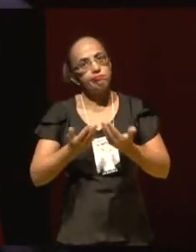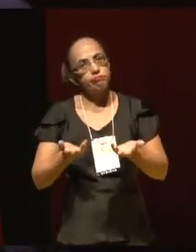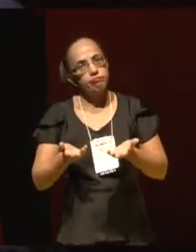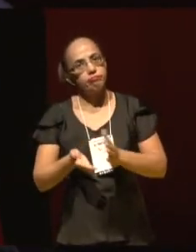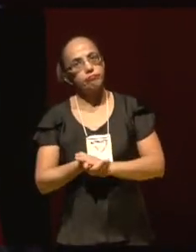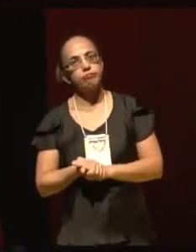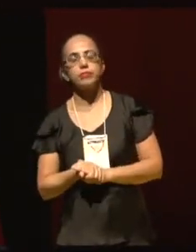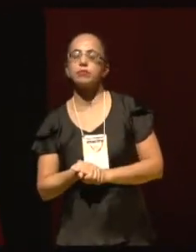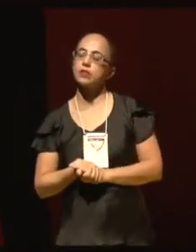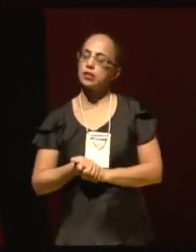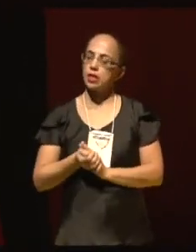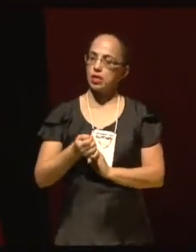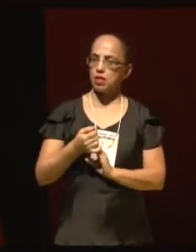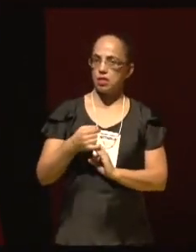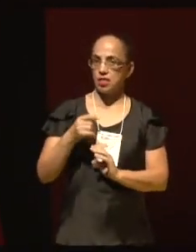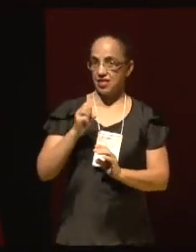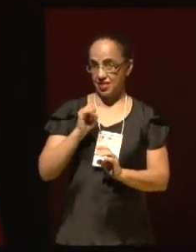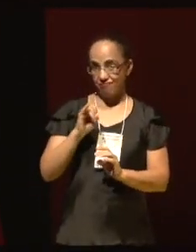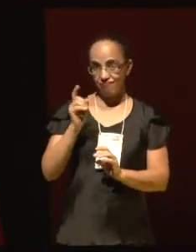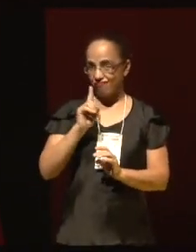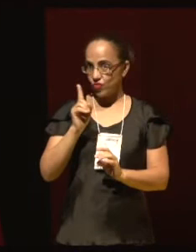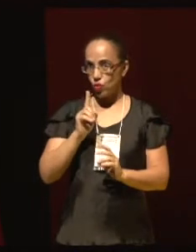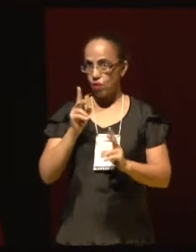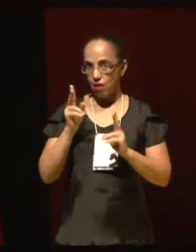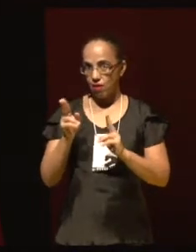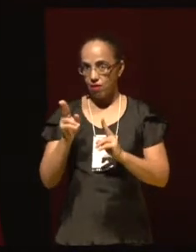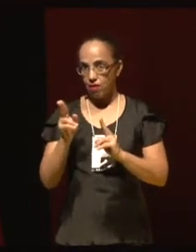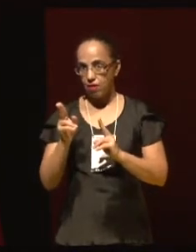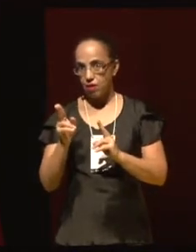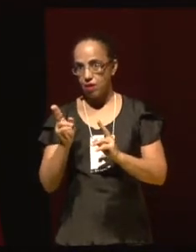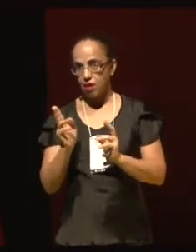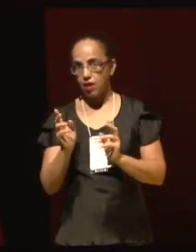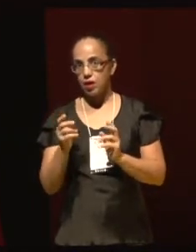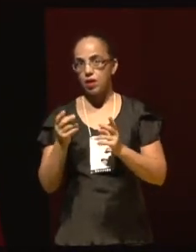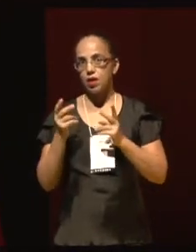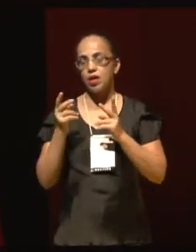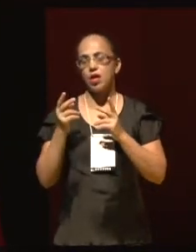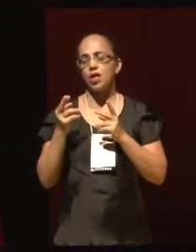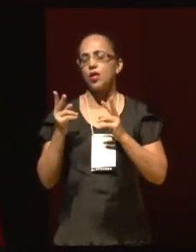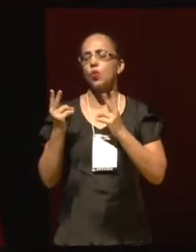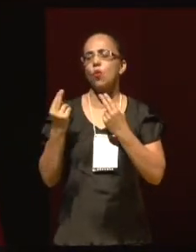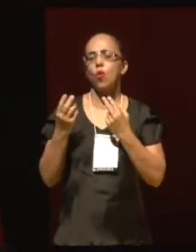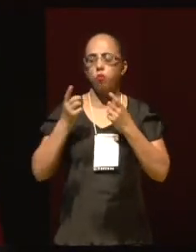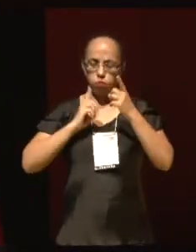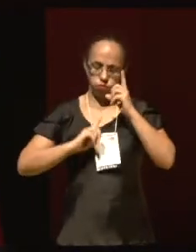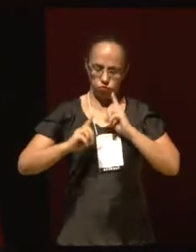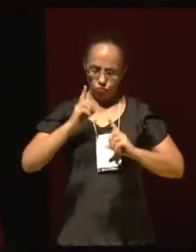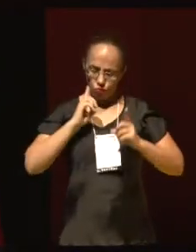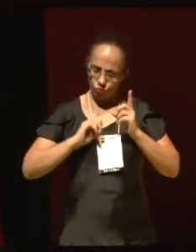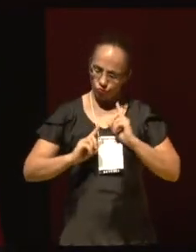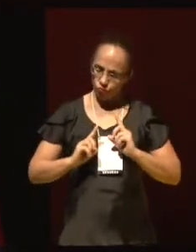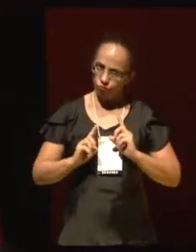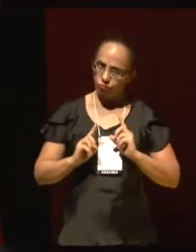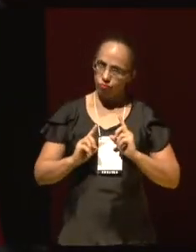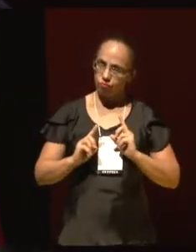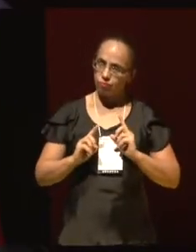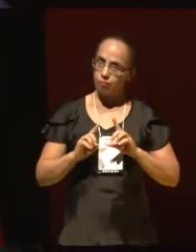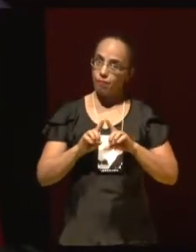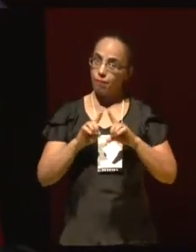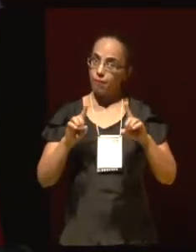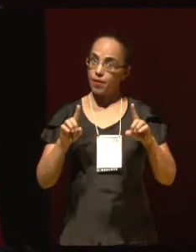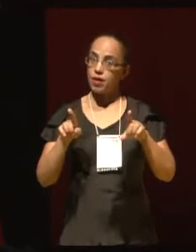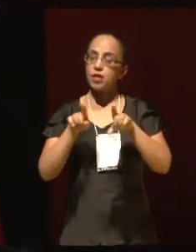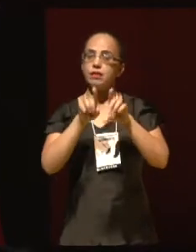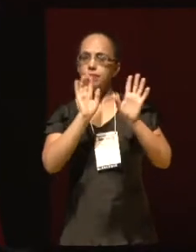E se não funciona desse jeito, pode ser um transtorno depressivo. Mas estava falando também do